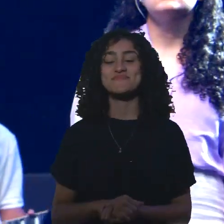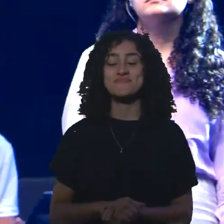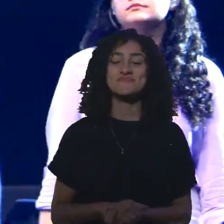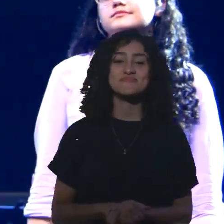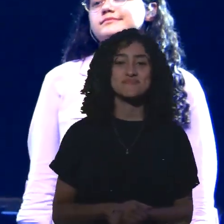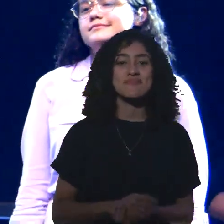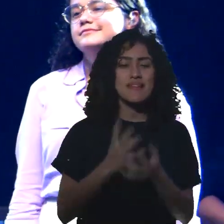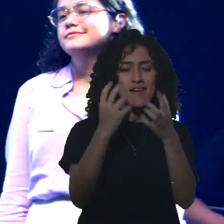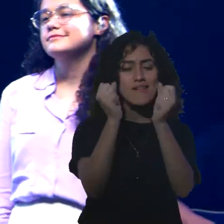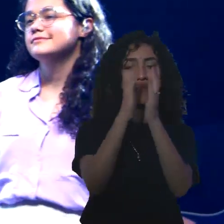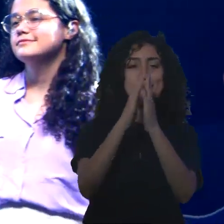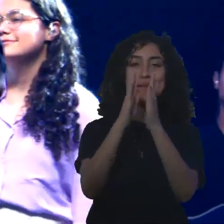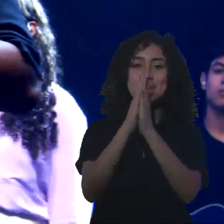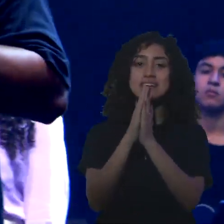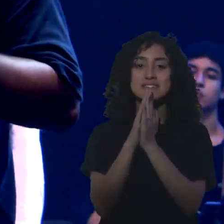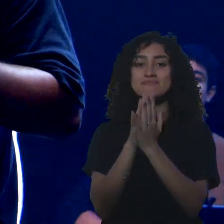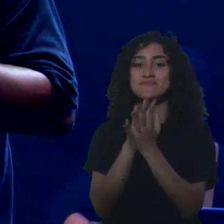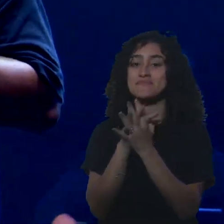Feche seus olhos.